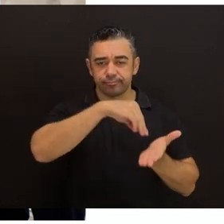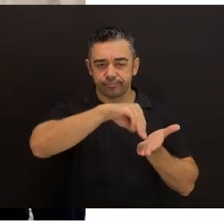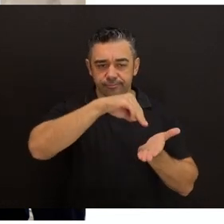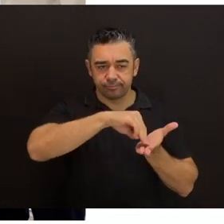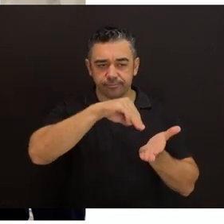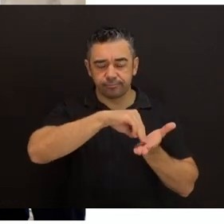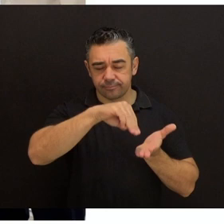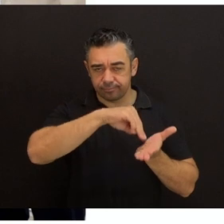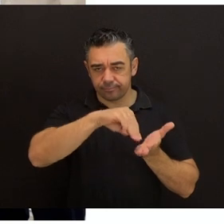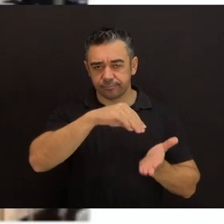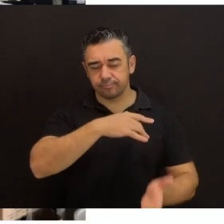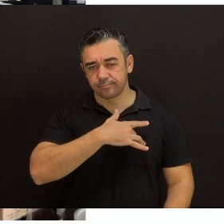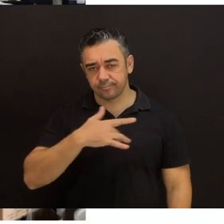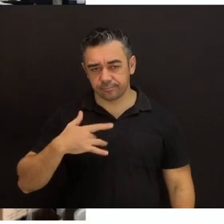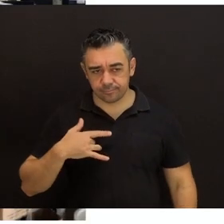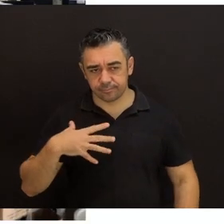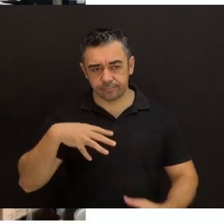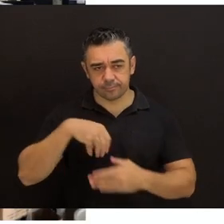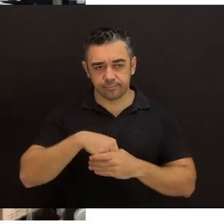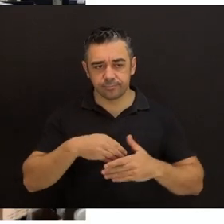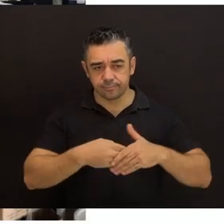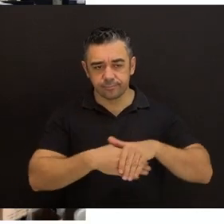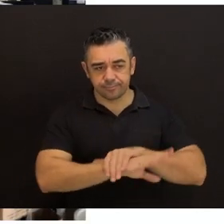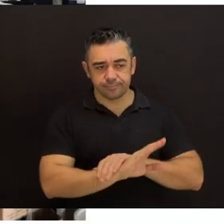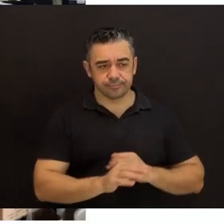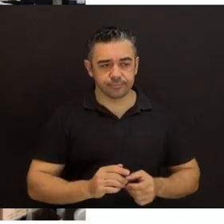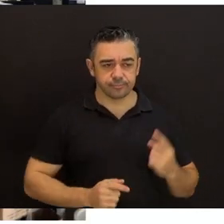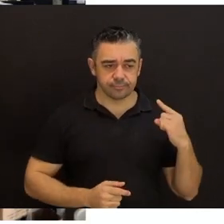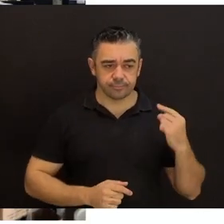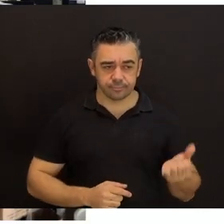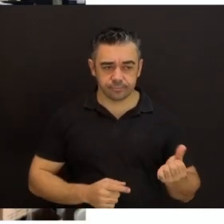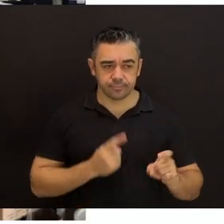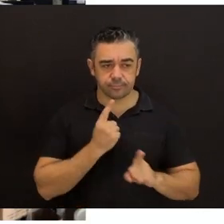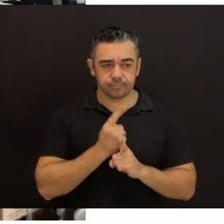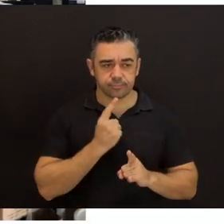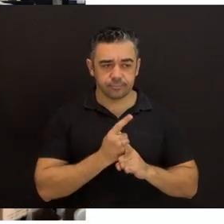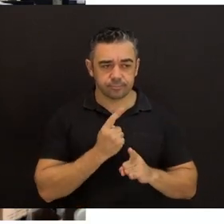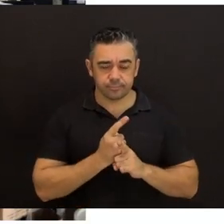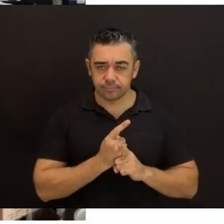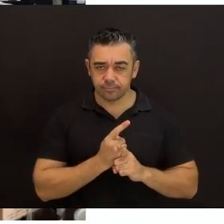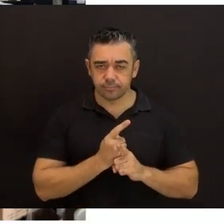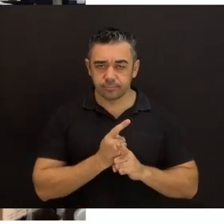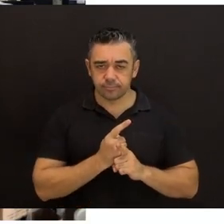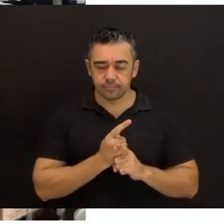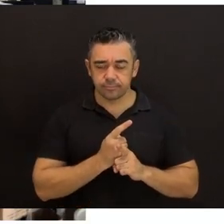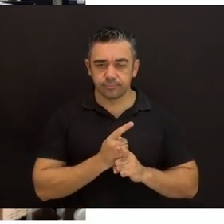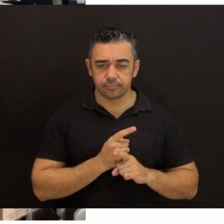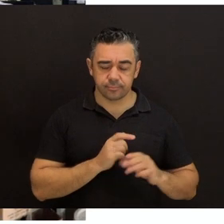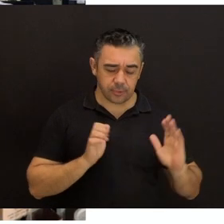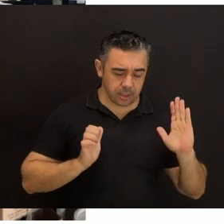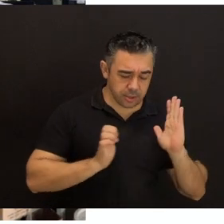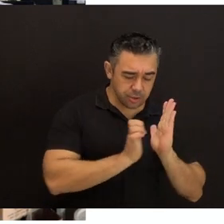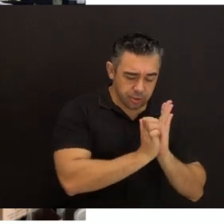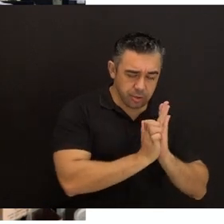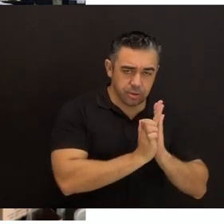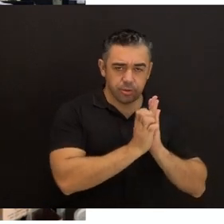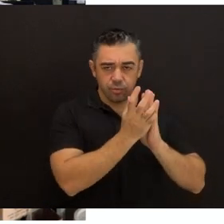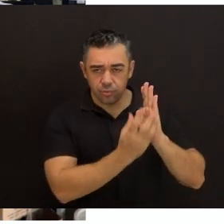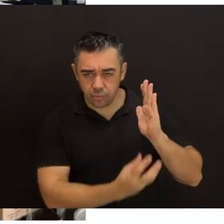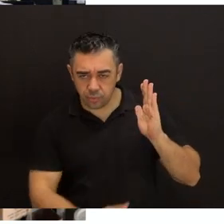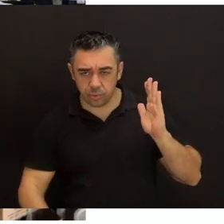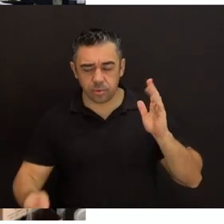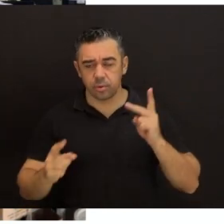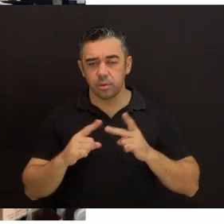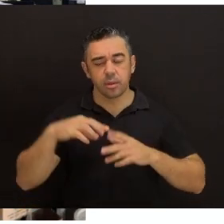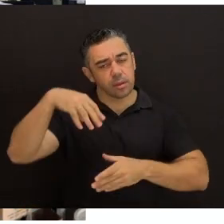Saúde do depósito no dia 16 nós encontramos registros bombas de descarga dentro da casa